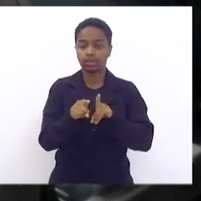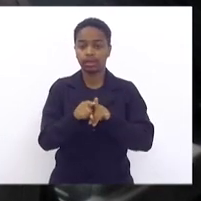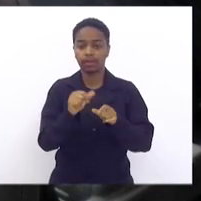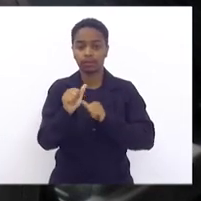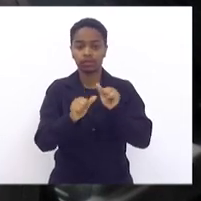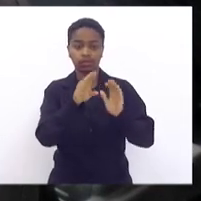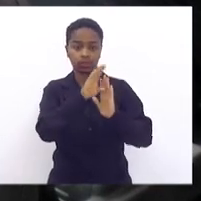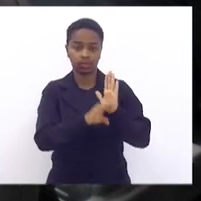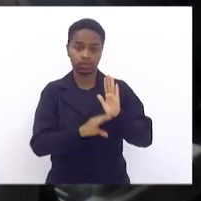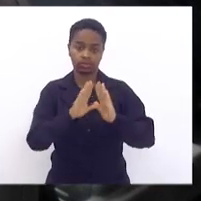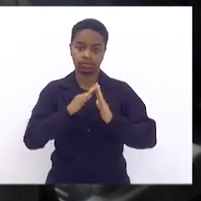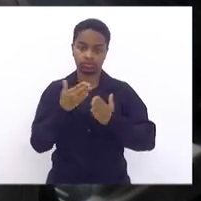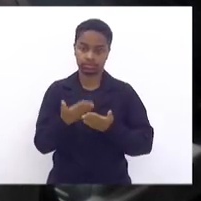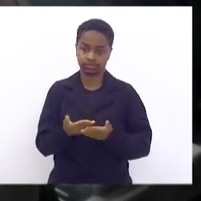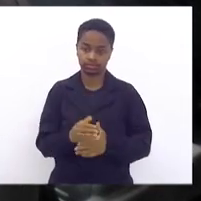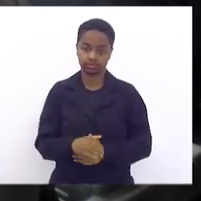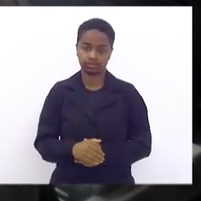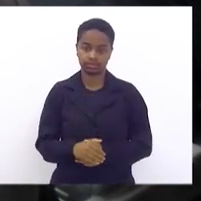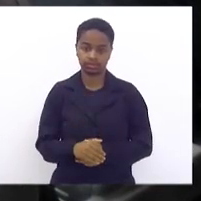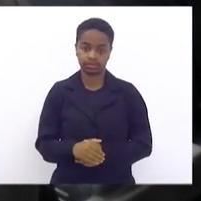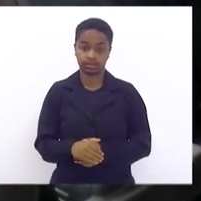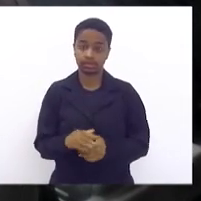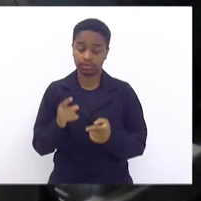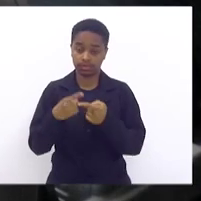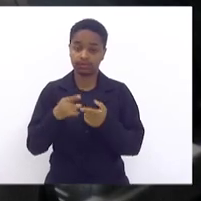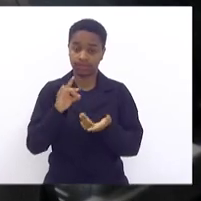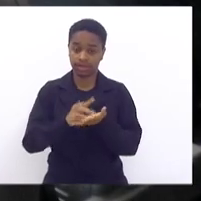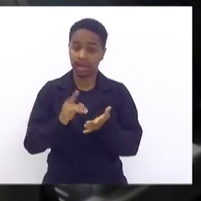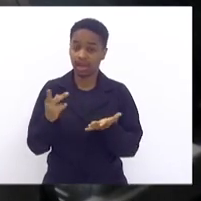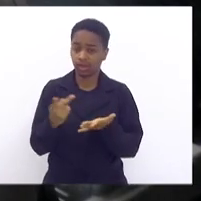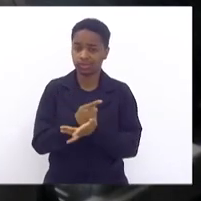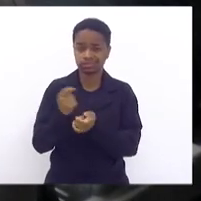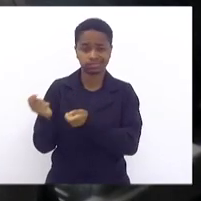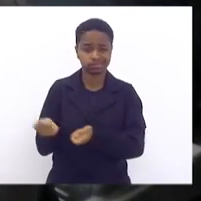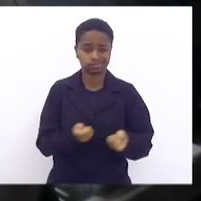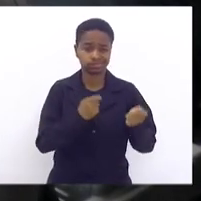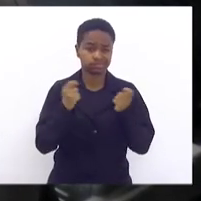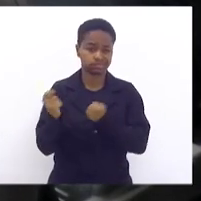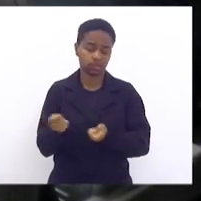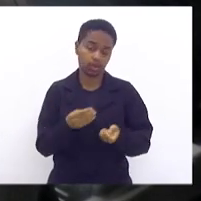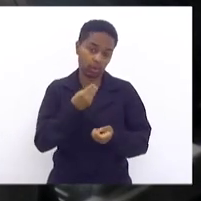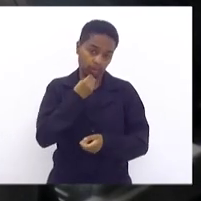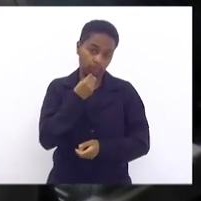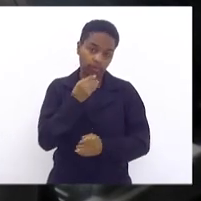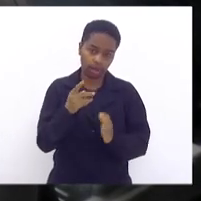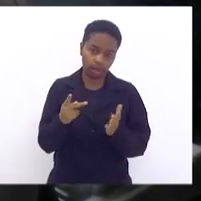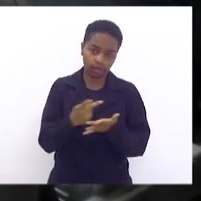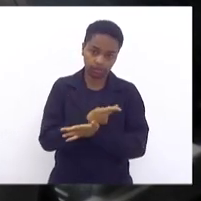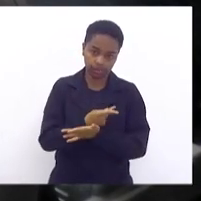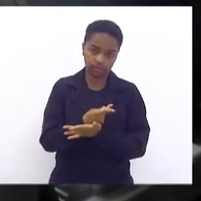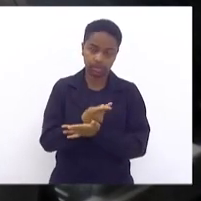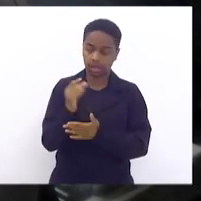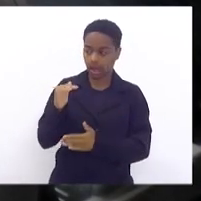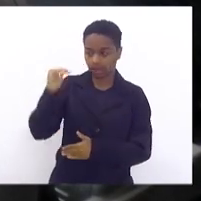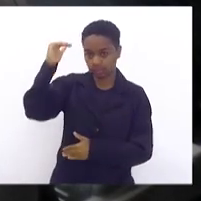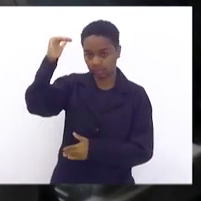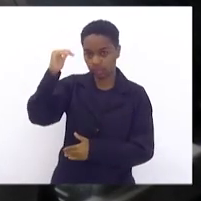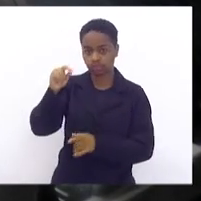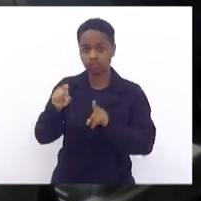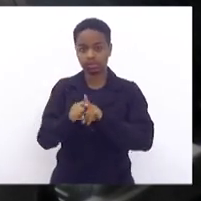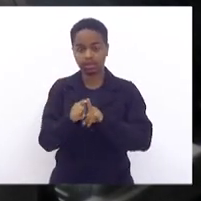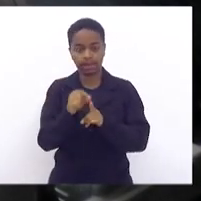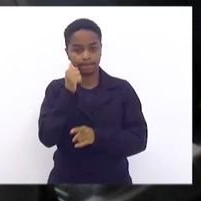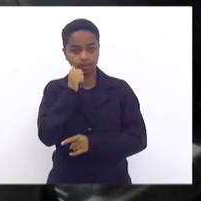currículos escolares. Porque isso está acontecendo muito, claro, acontece no adulto, né, entre